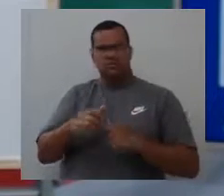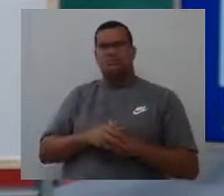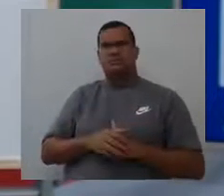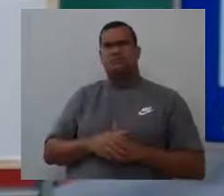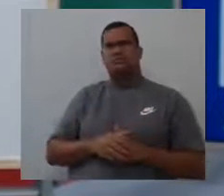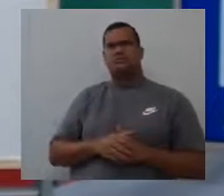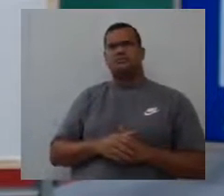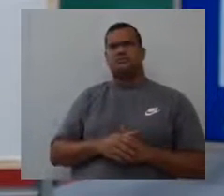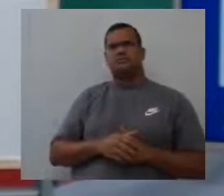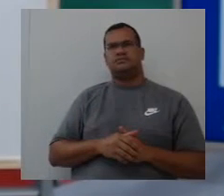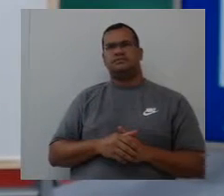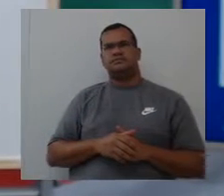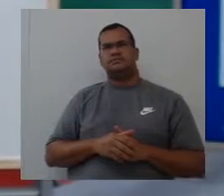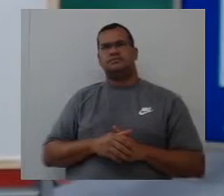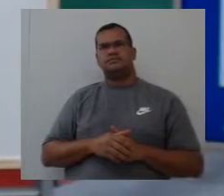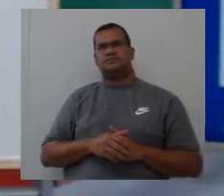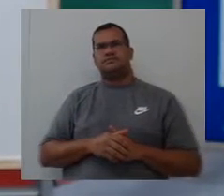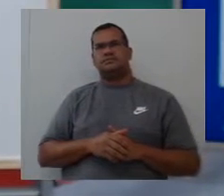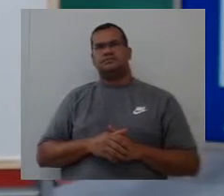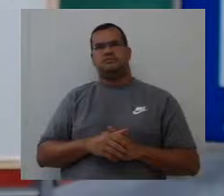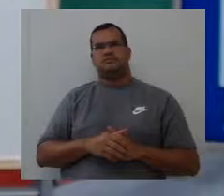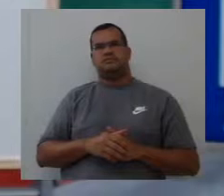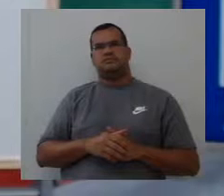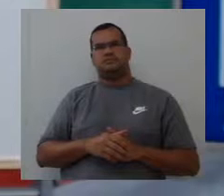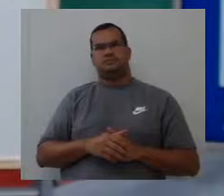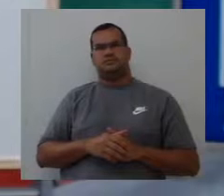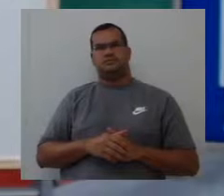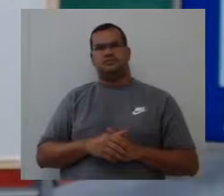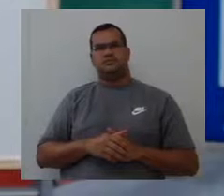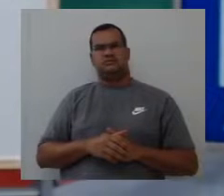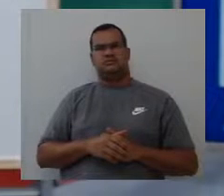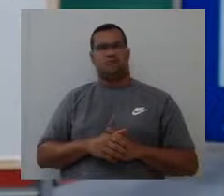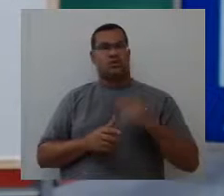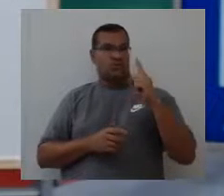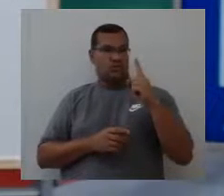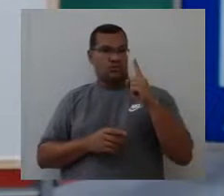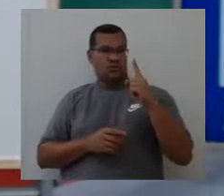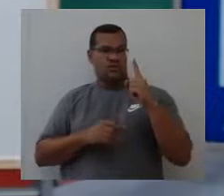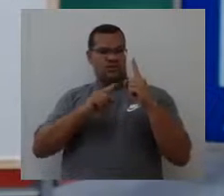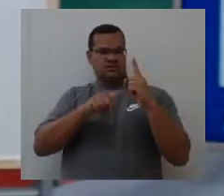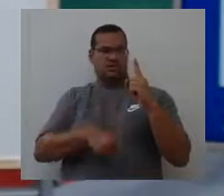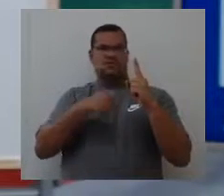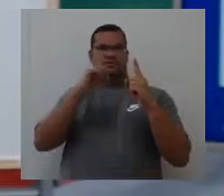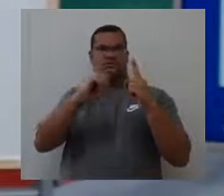de esse valor aqui, ó, 1, aí fica